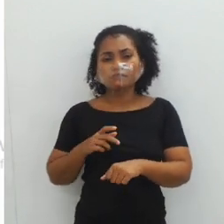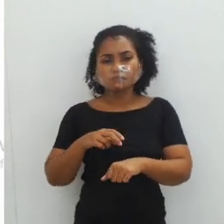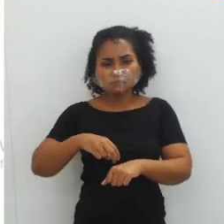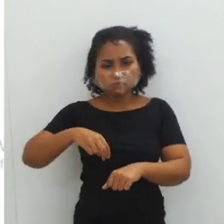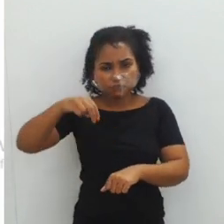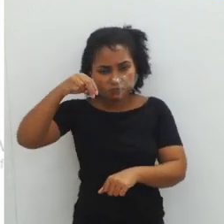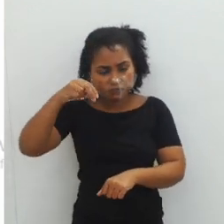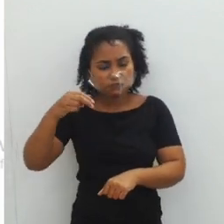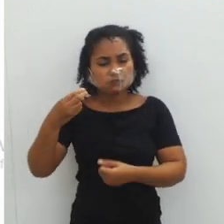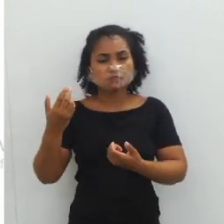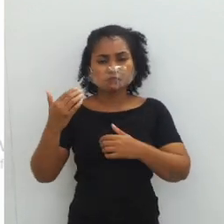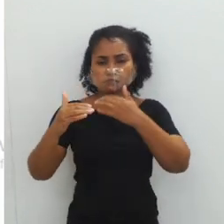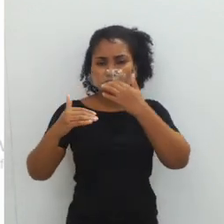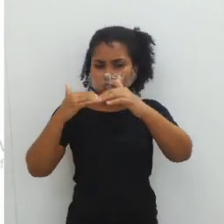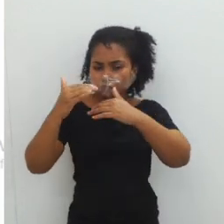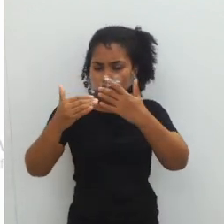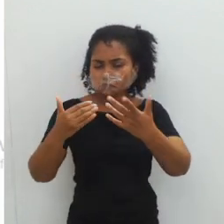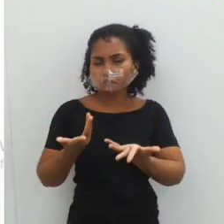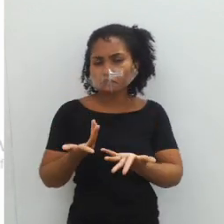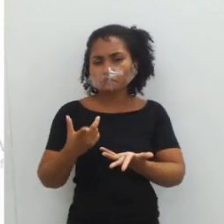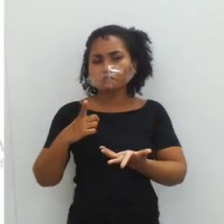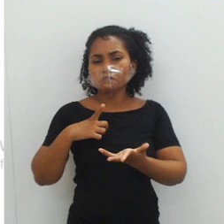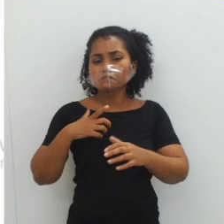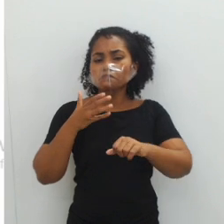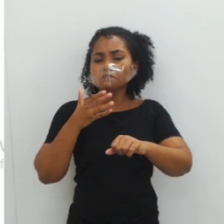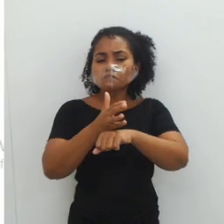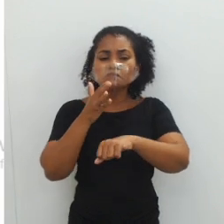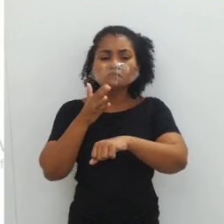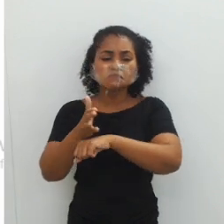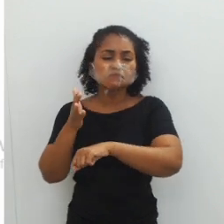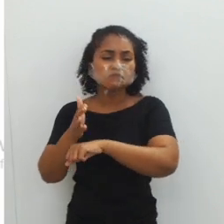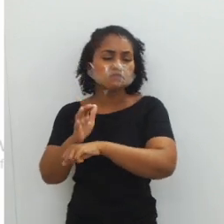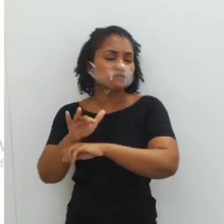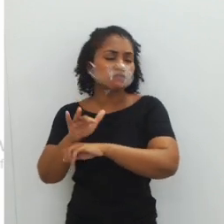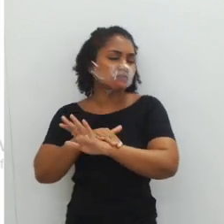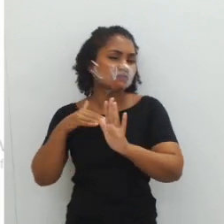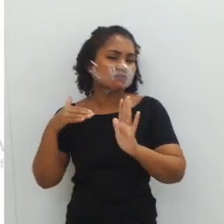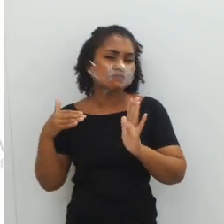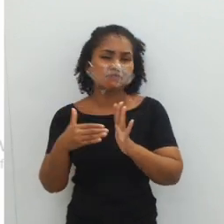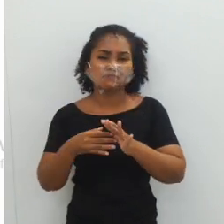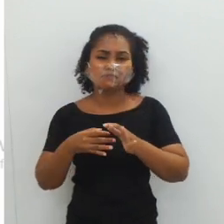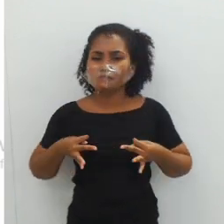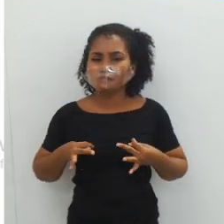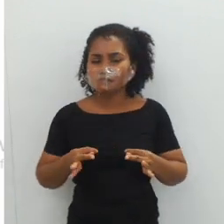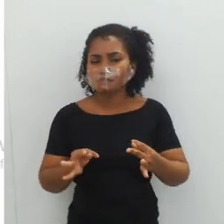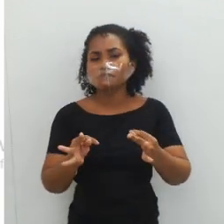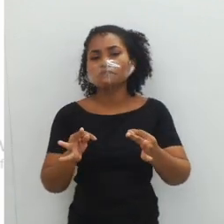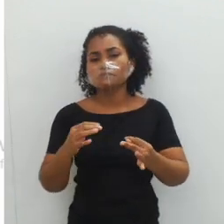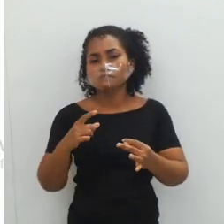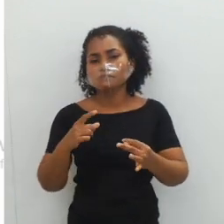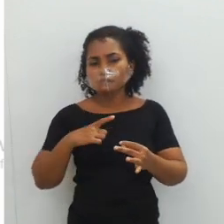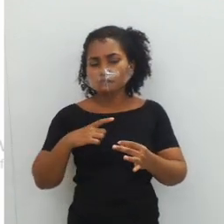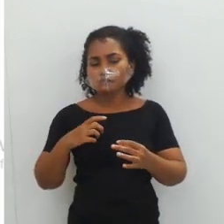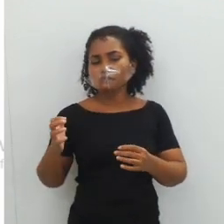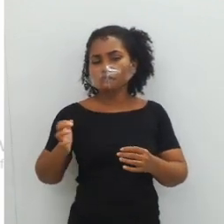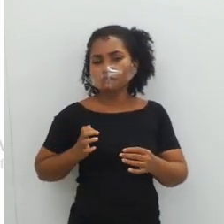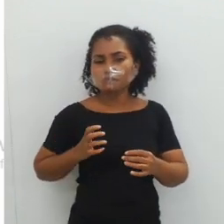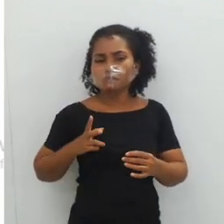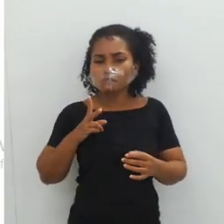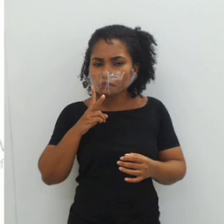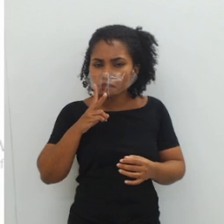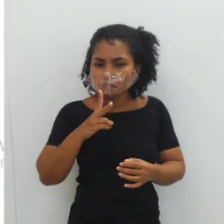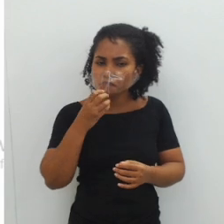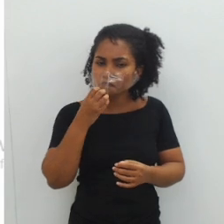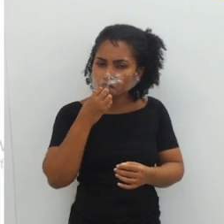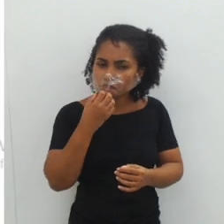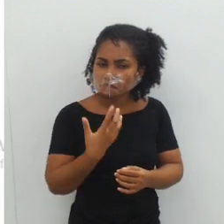norte, desenvolvidos, com acesso a todas as tecnologias, né, com as economias fortes,